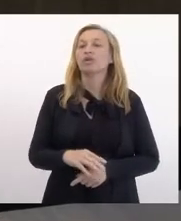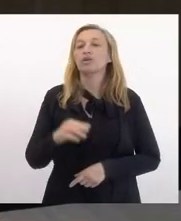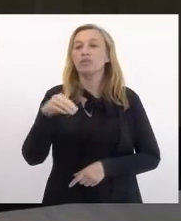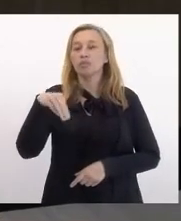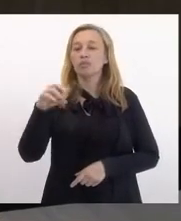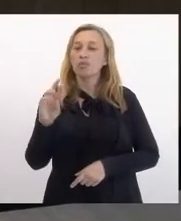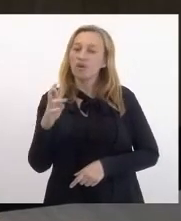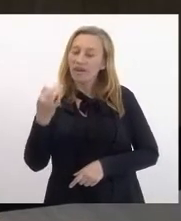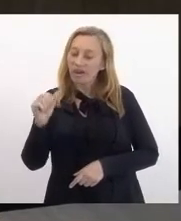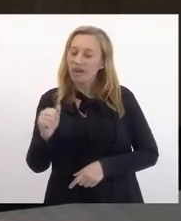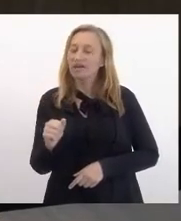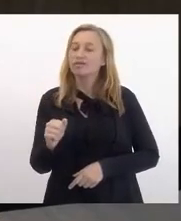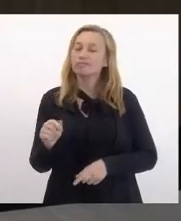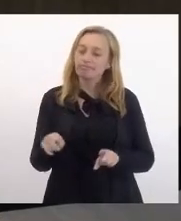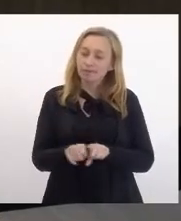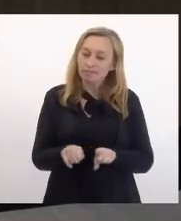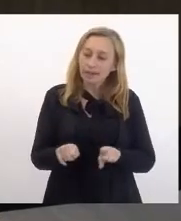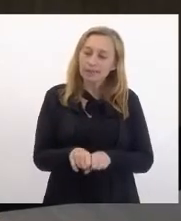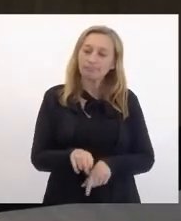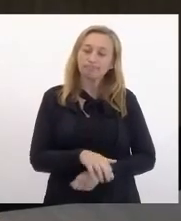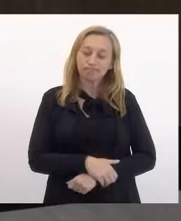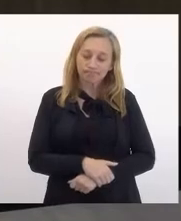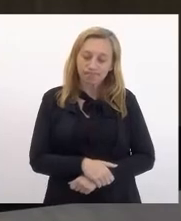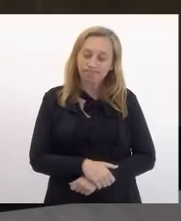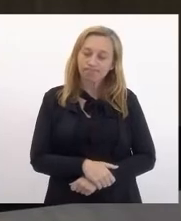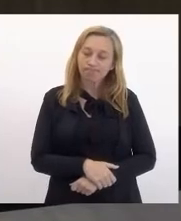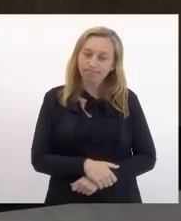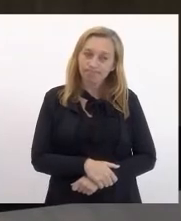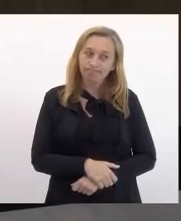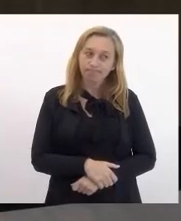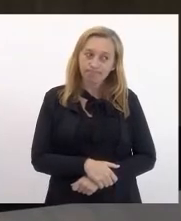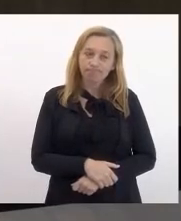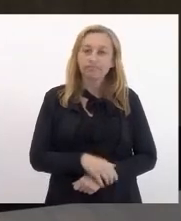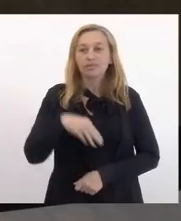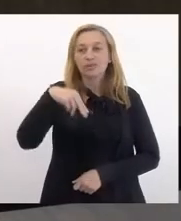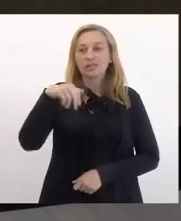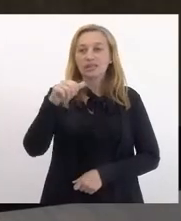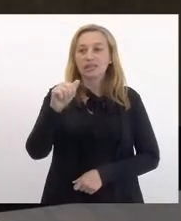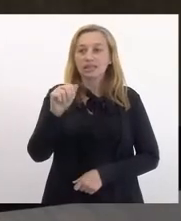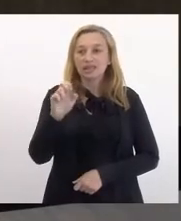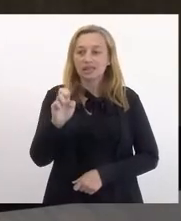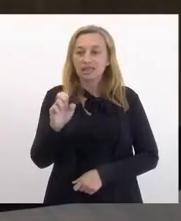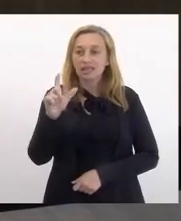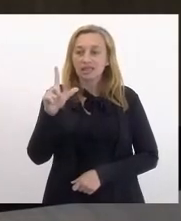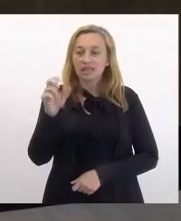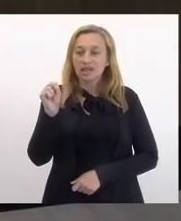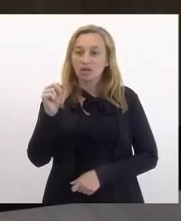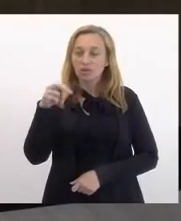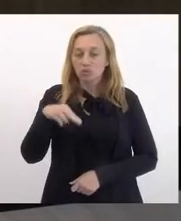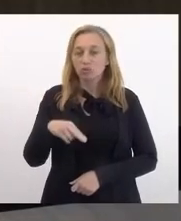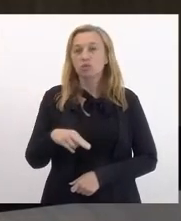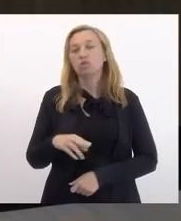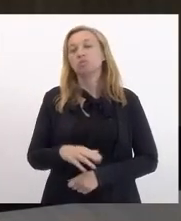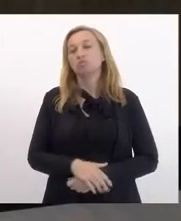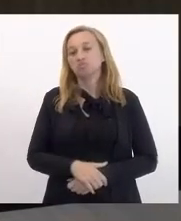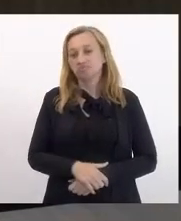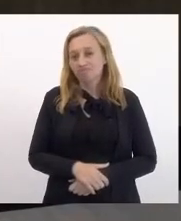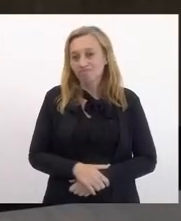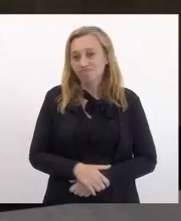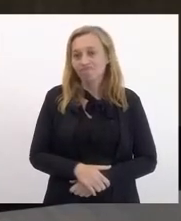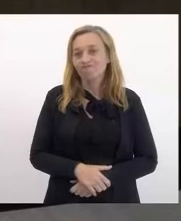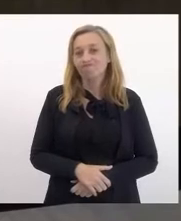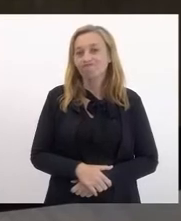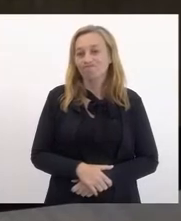Moreira, grande Wilson Moreira, entendeu? Nelson Sargento.